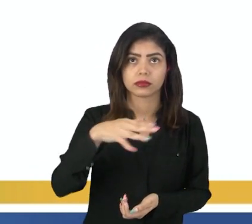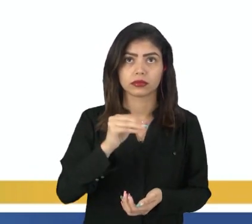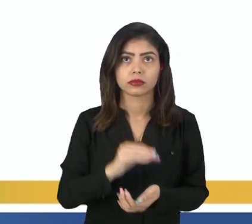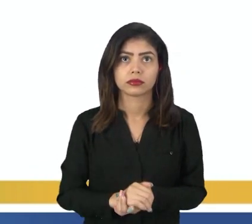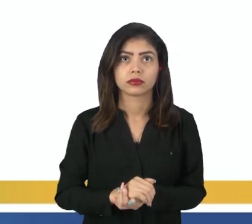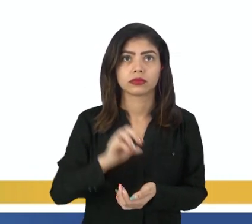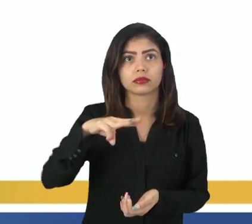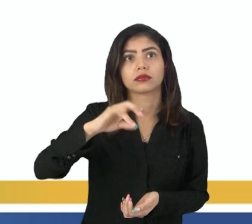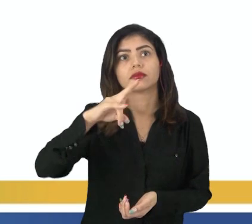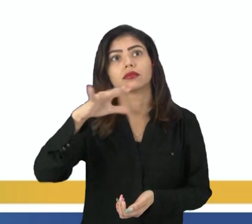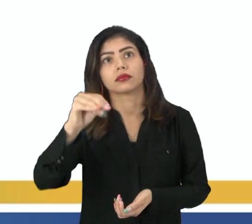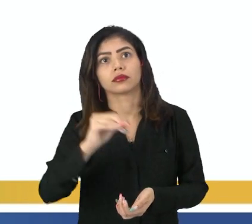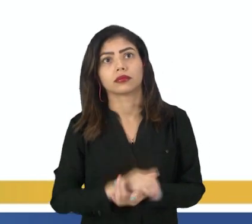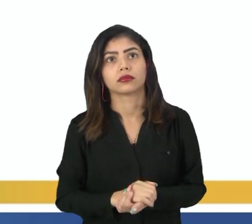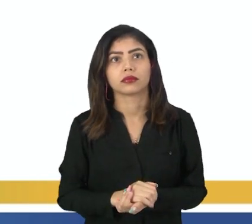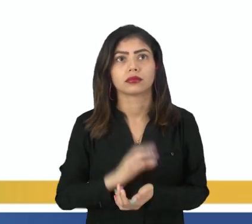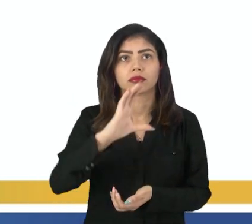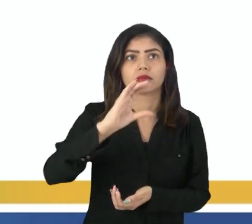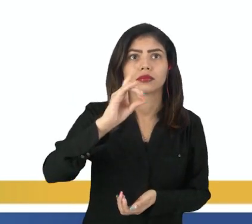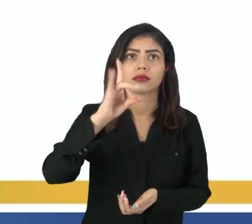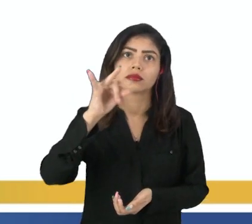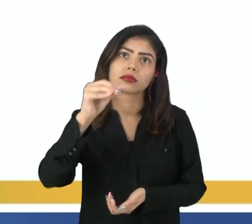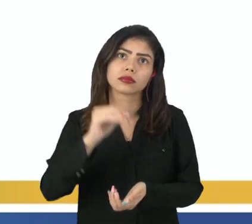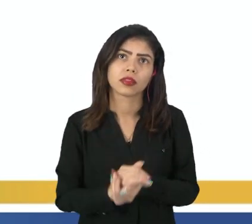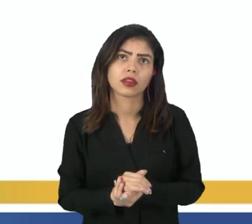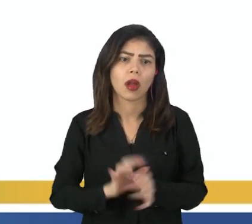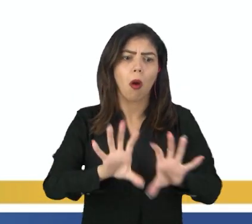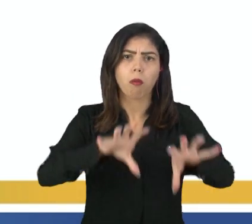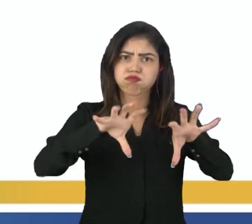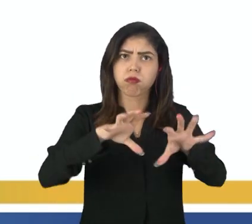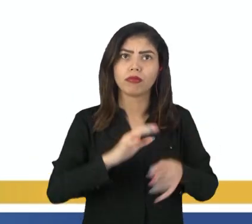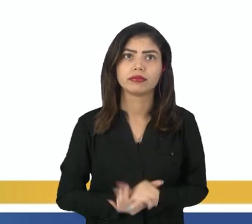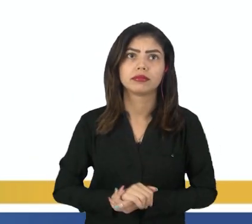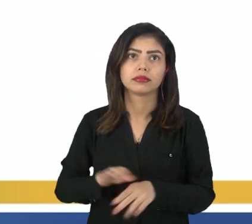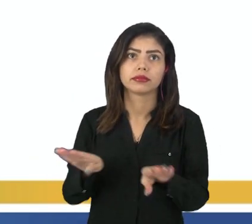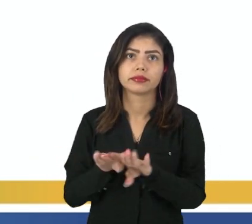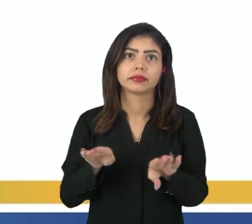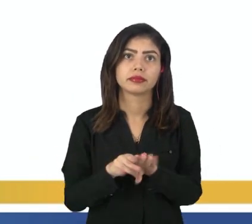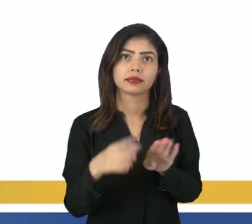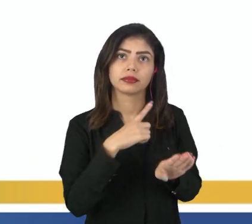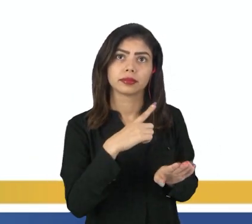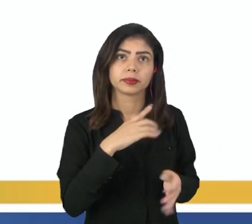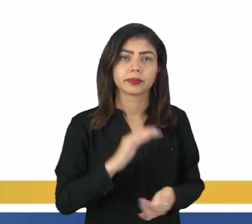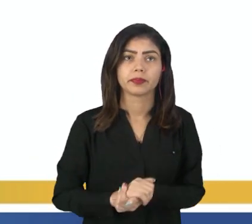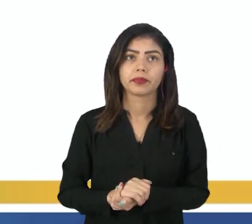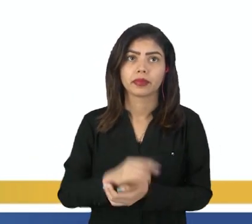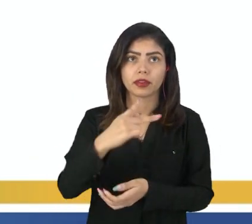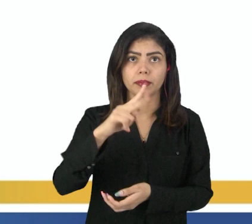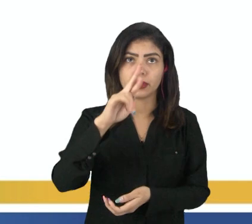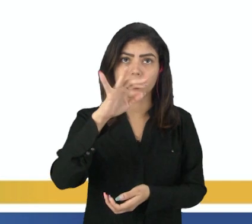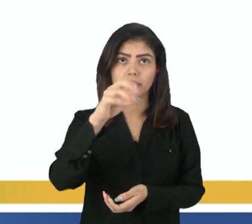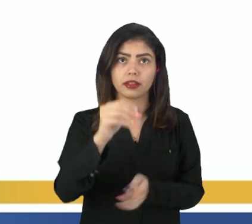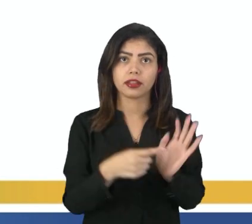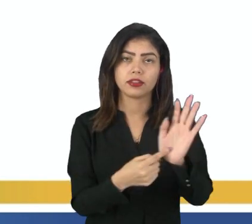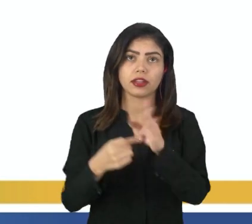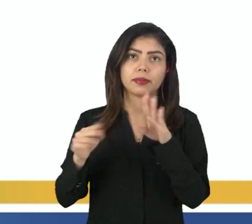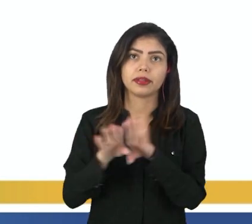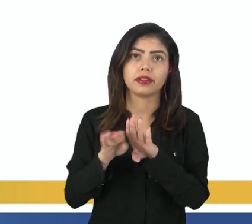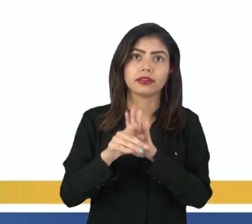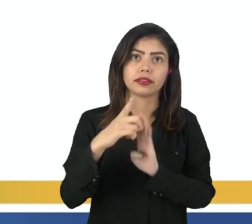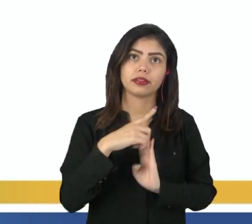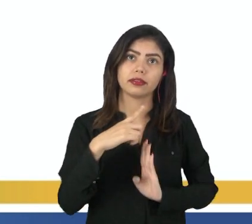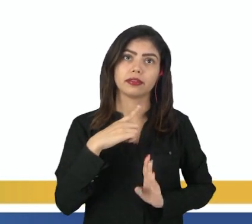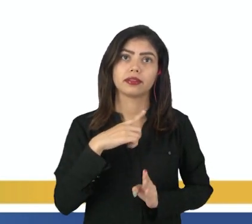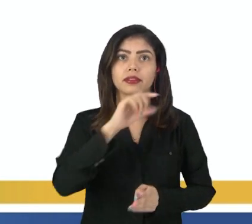canjica, machixe, cafundó, bunda, matuto, carimbo, birita, coque,